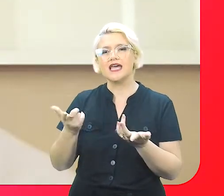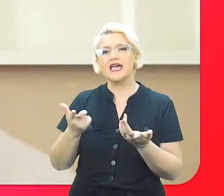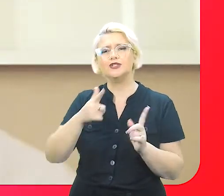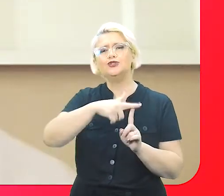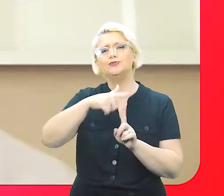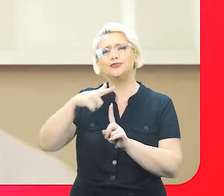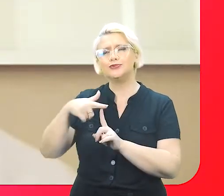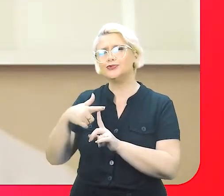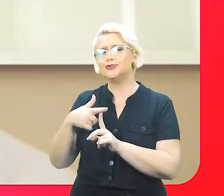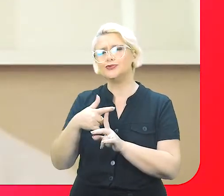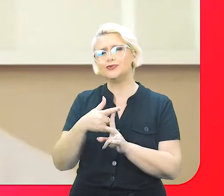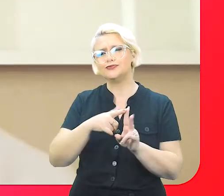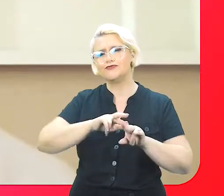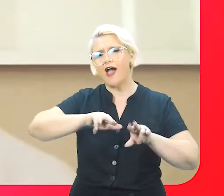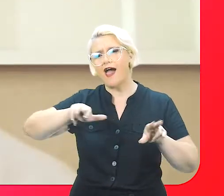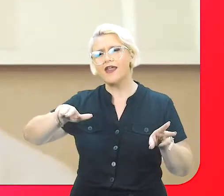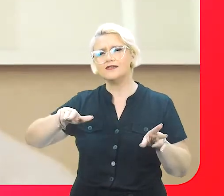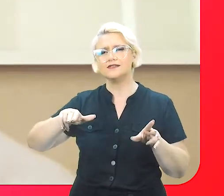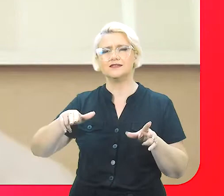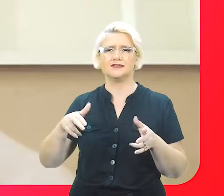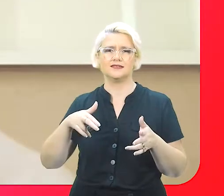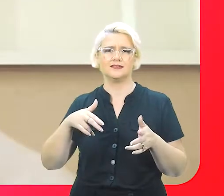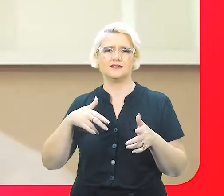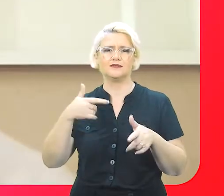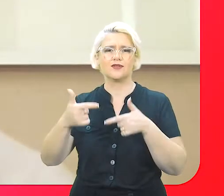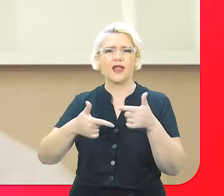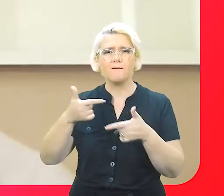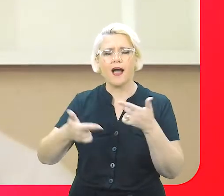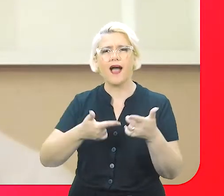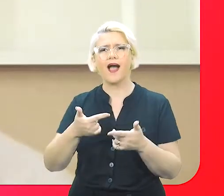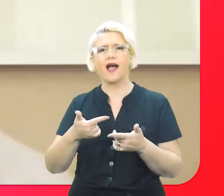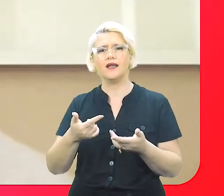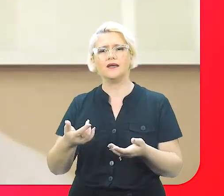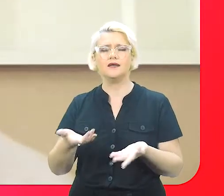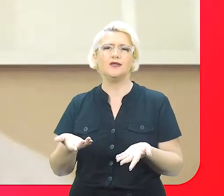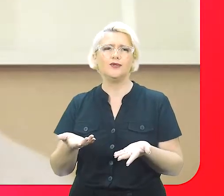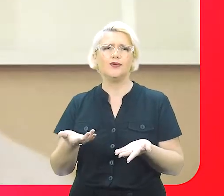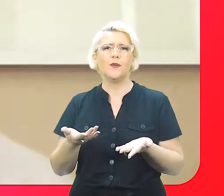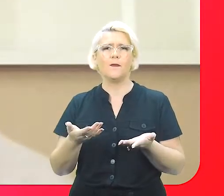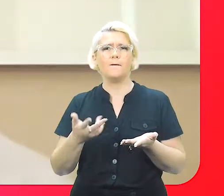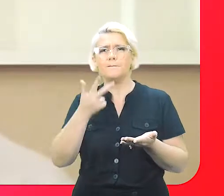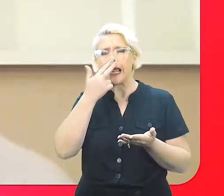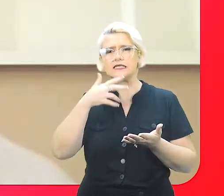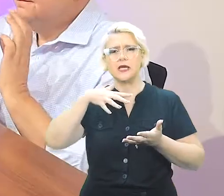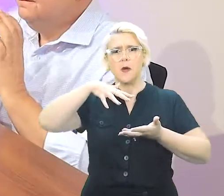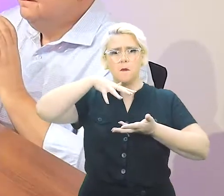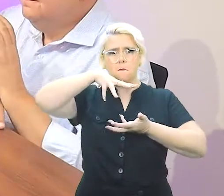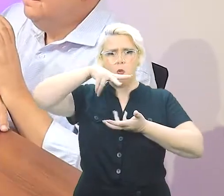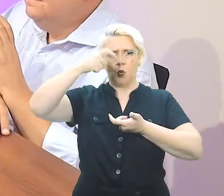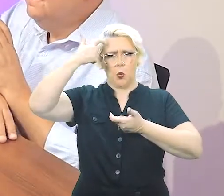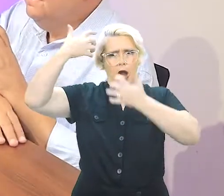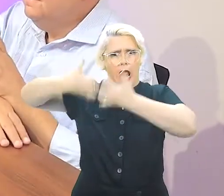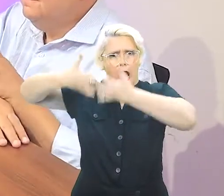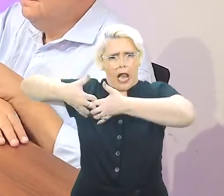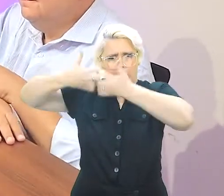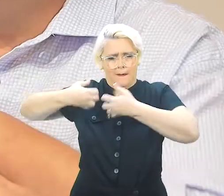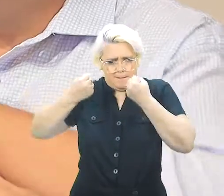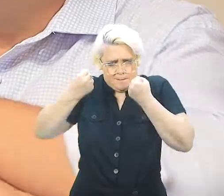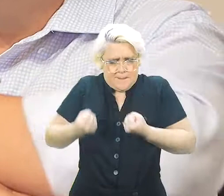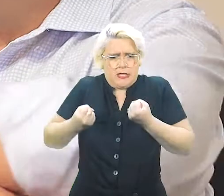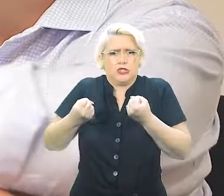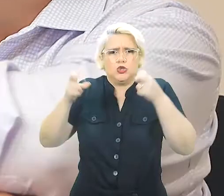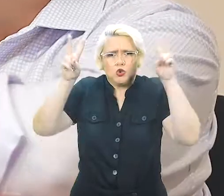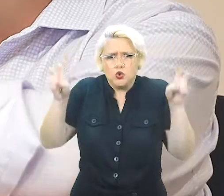tipos de atividades que me tiram desse mundo de pensar muito